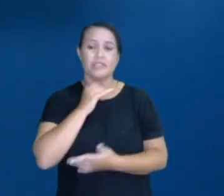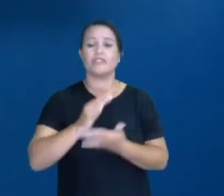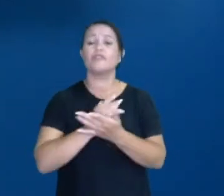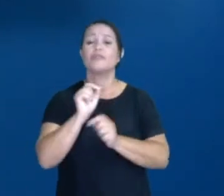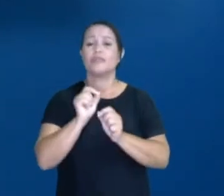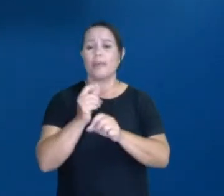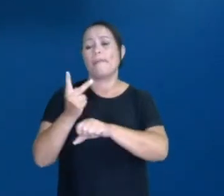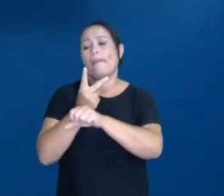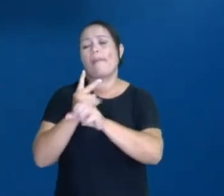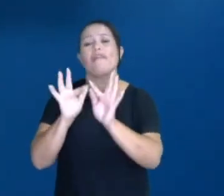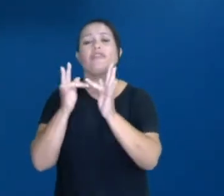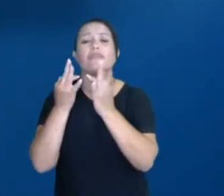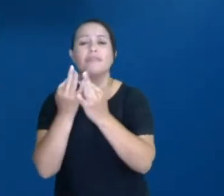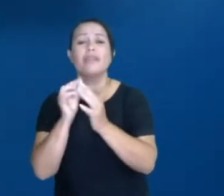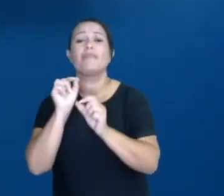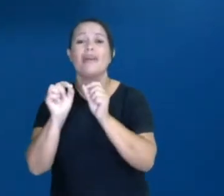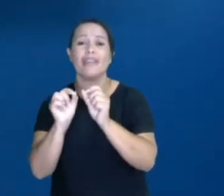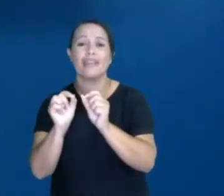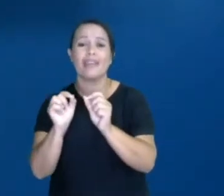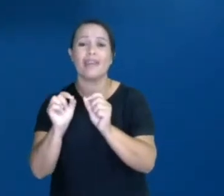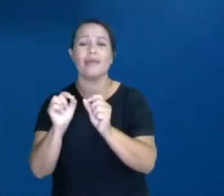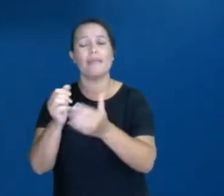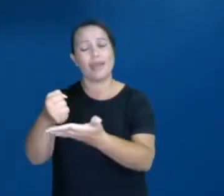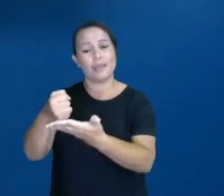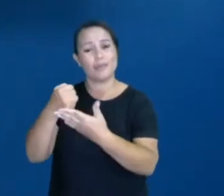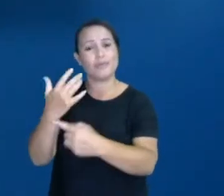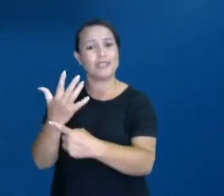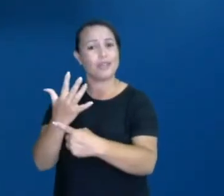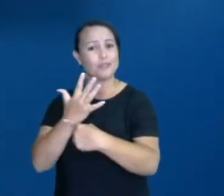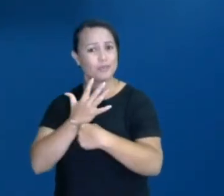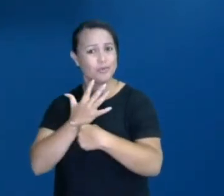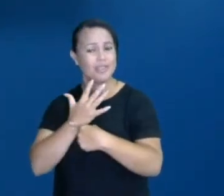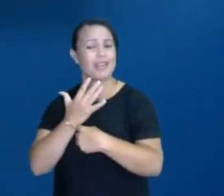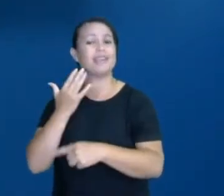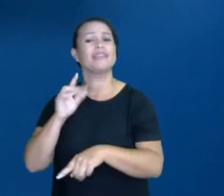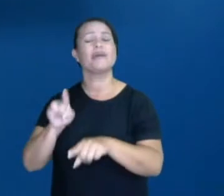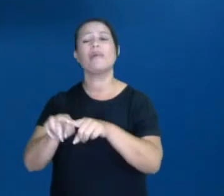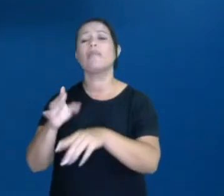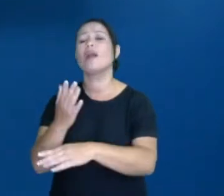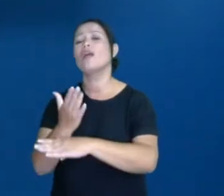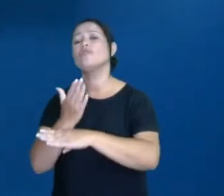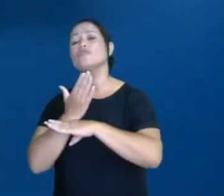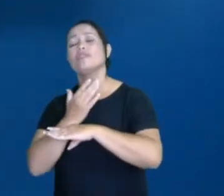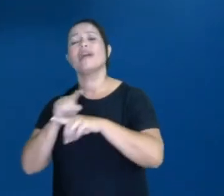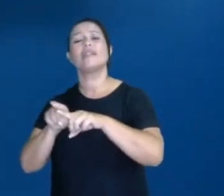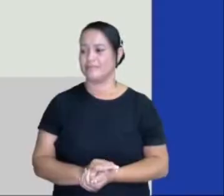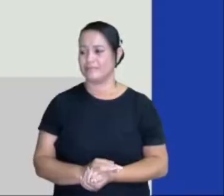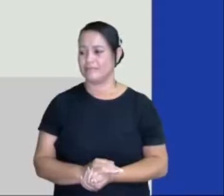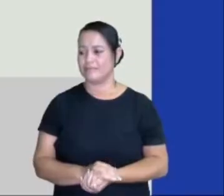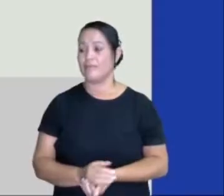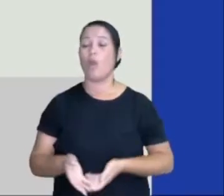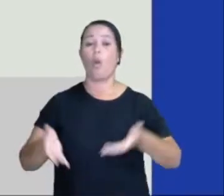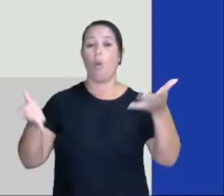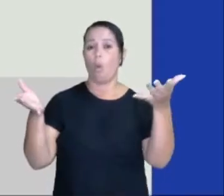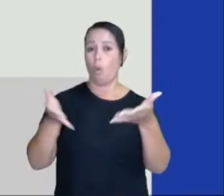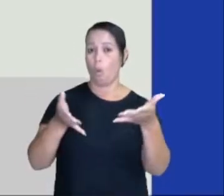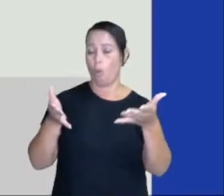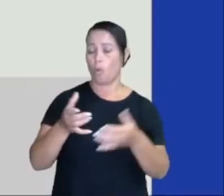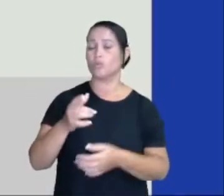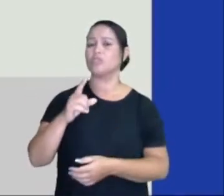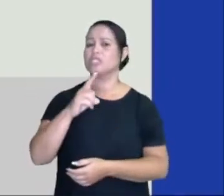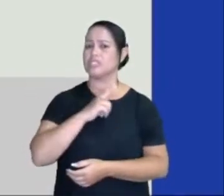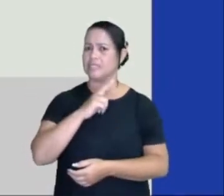que a nossa família para nos ajudar, para nos compreender, para nos aconselhar. Hoje,